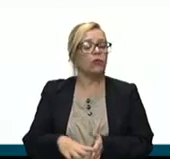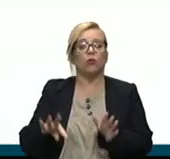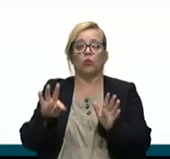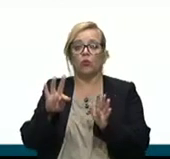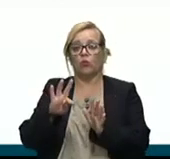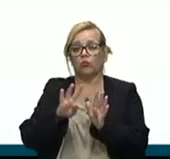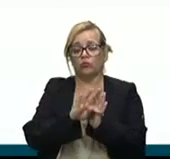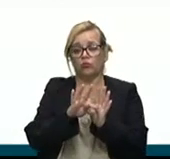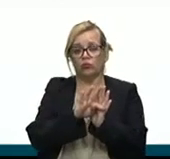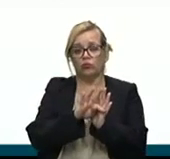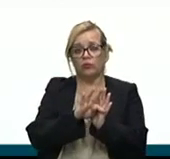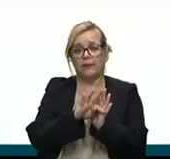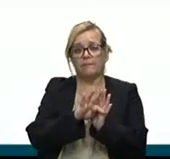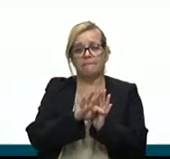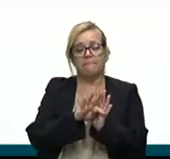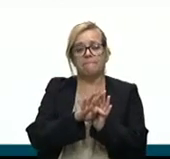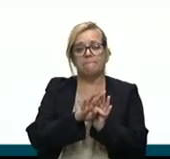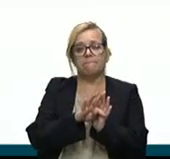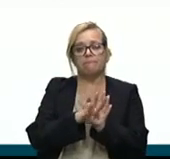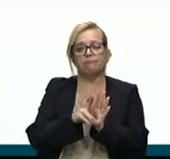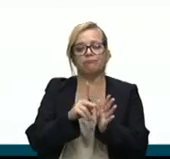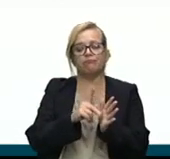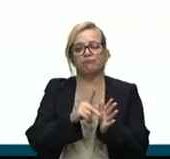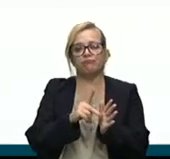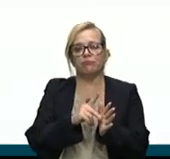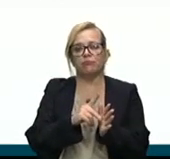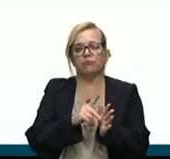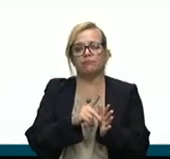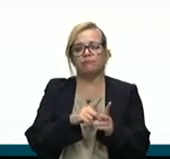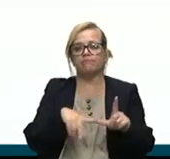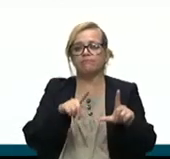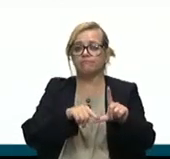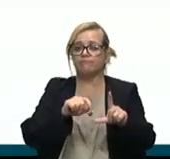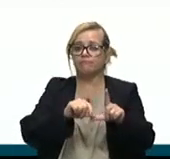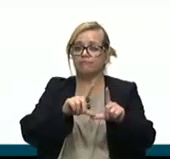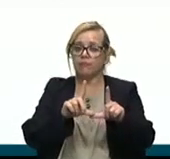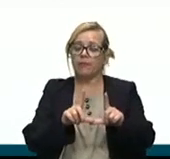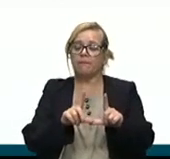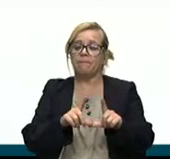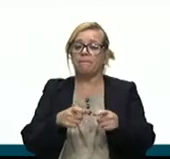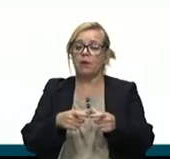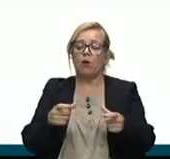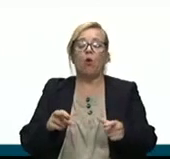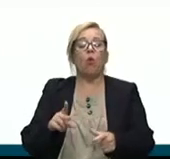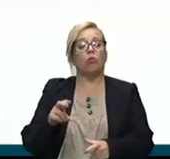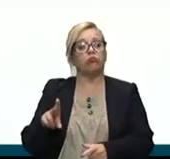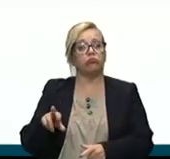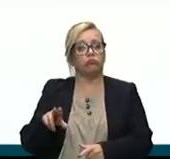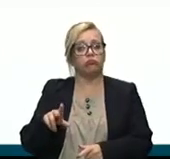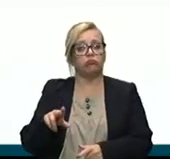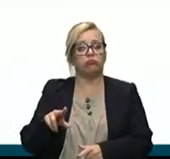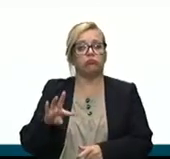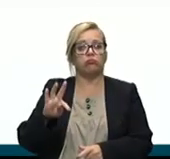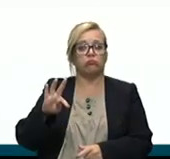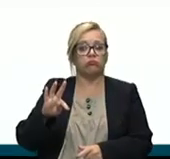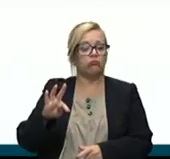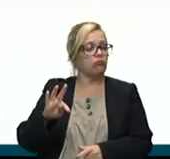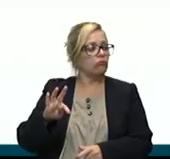pertencente aos reais, tal que esse T, que é maiúsculo, precisa ser maior ou igual que o